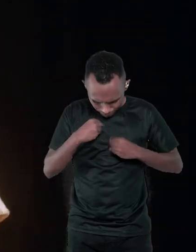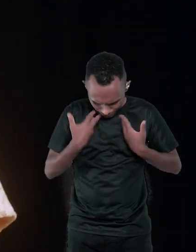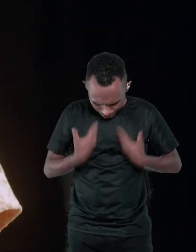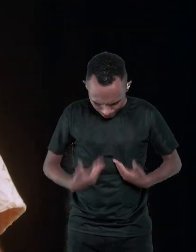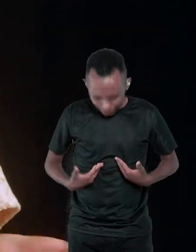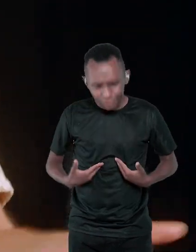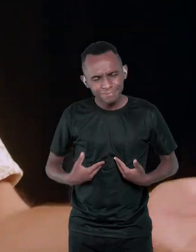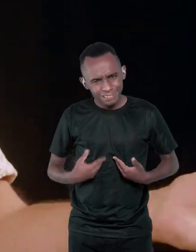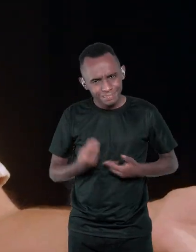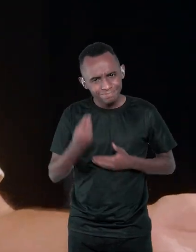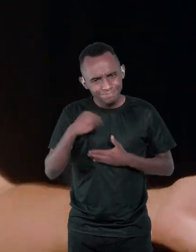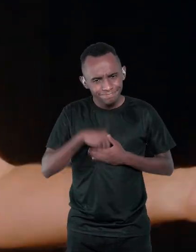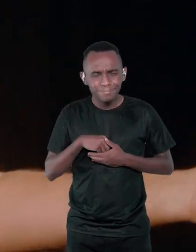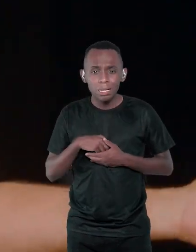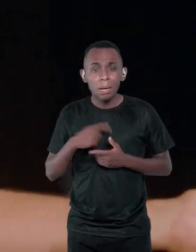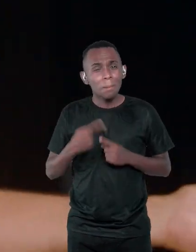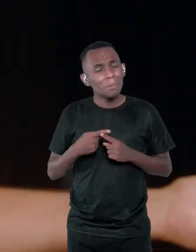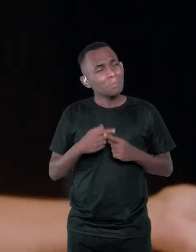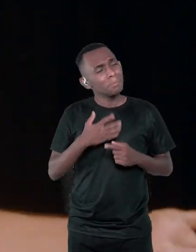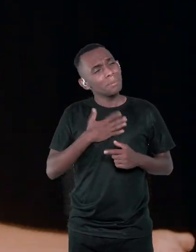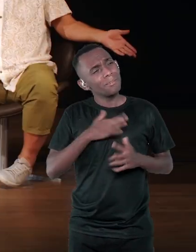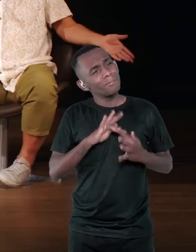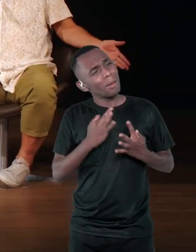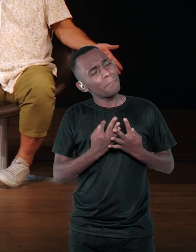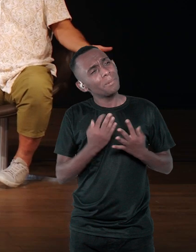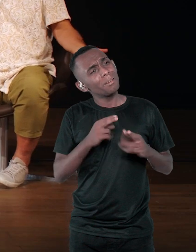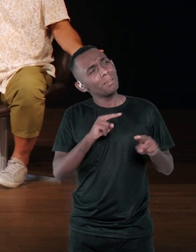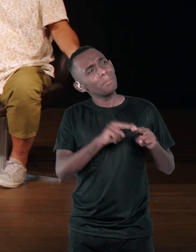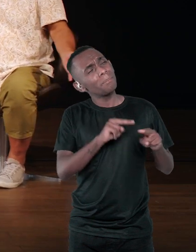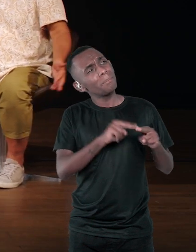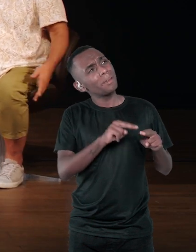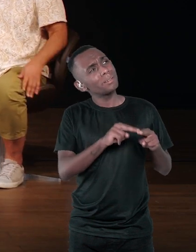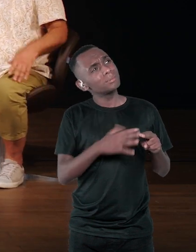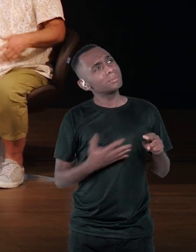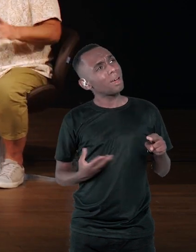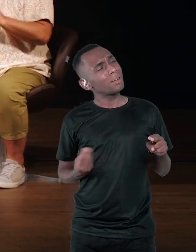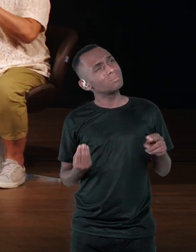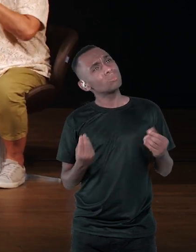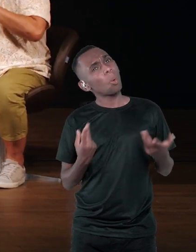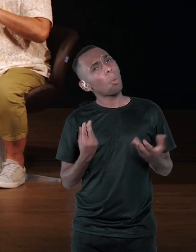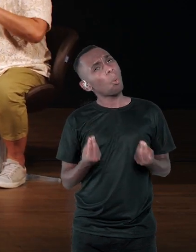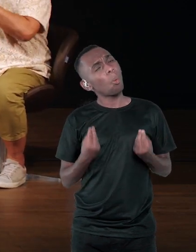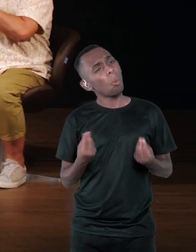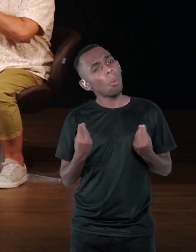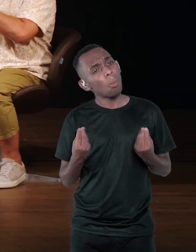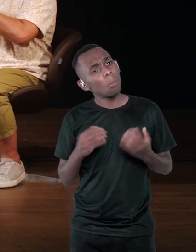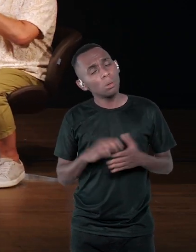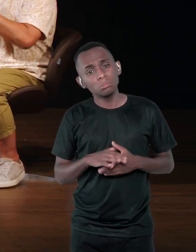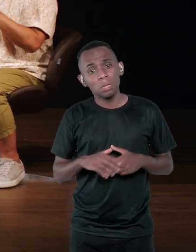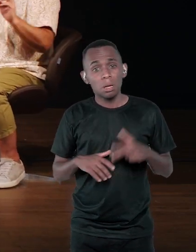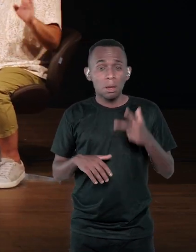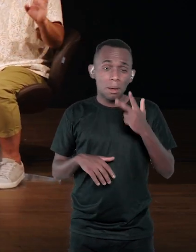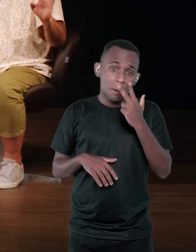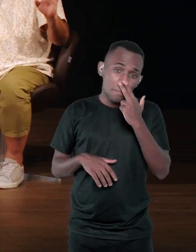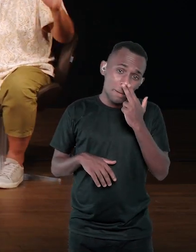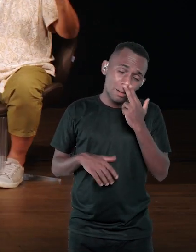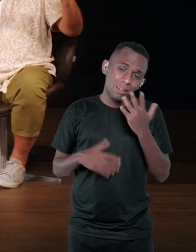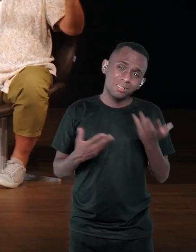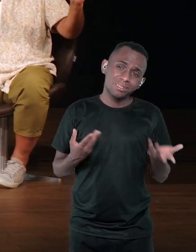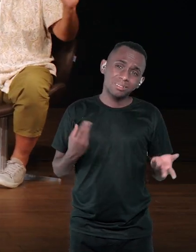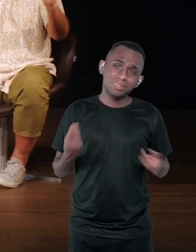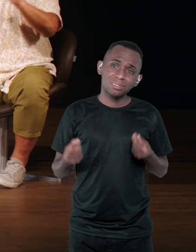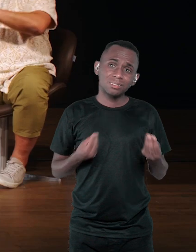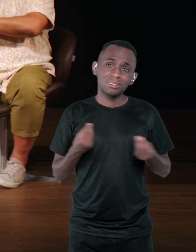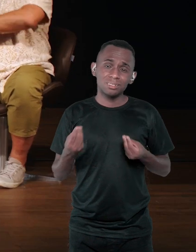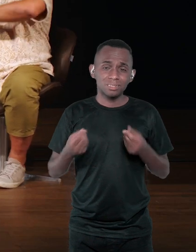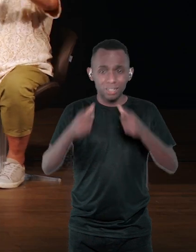de indiano, minha família é de Uberaba, não tem como, entende? É turco. Não, parece turco, mas eu sempre brinco assim, que